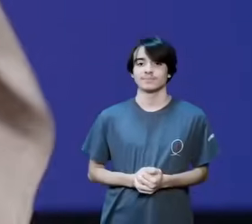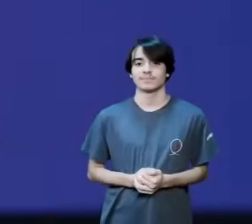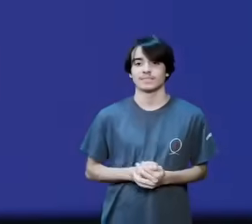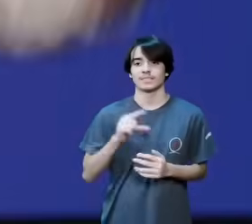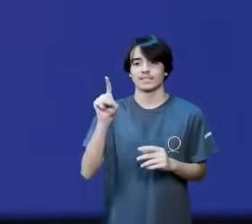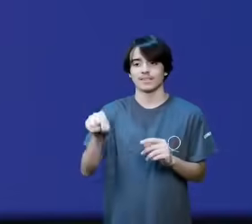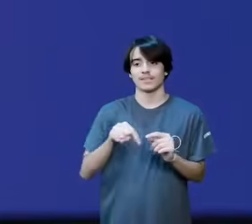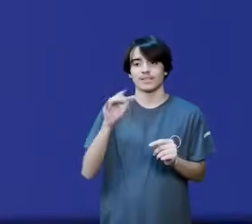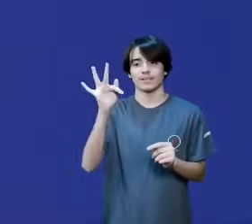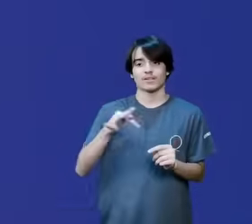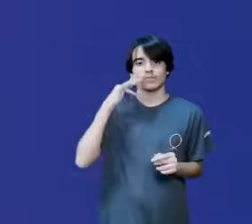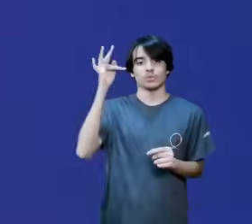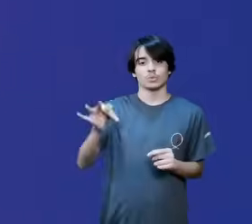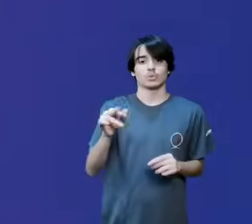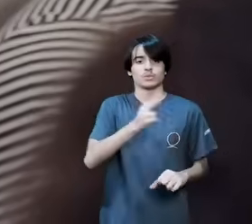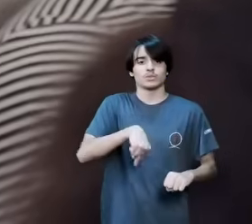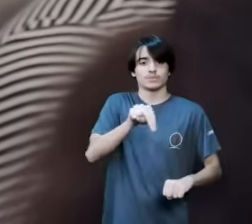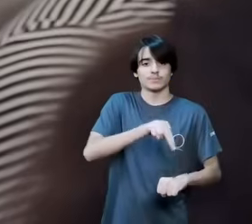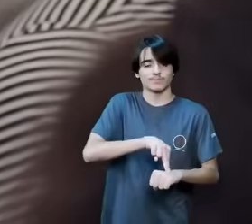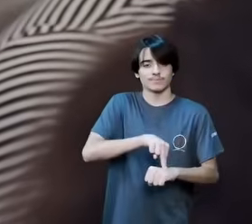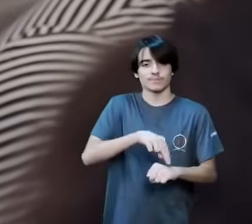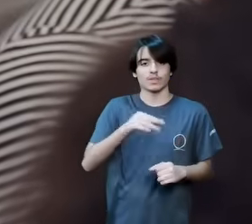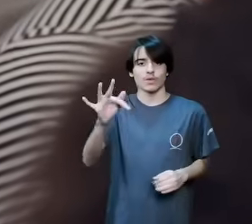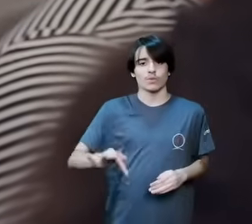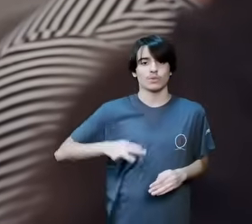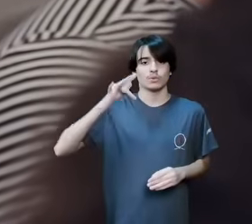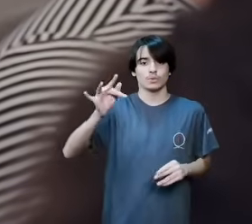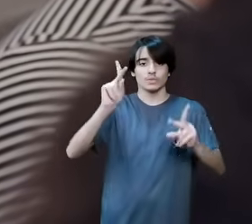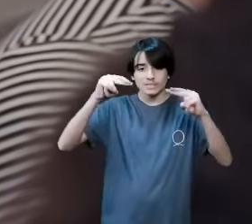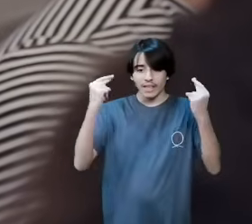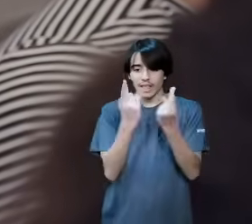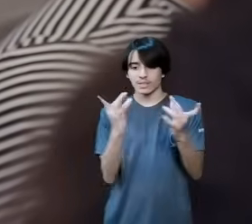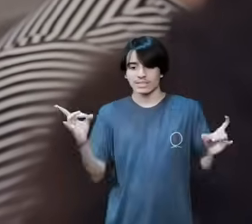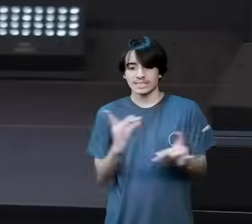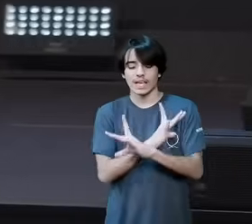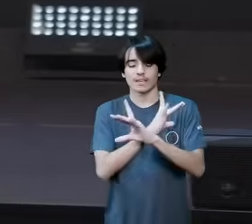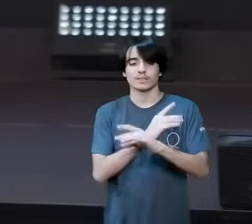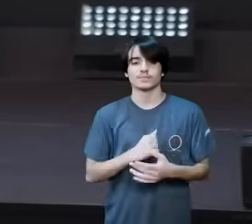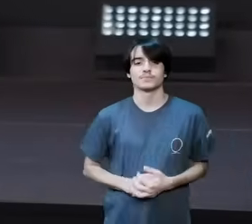destino de nação, que apontam destino de reino.